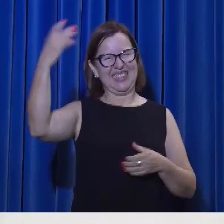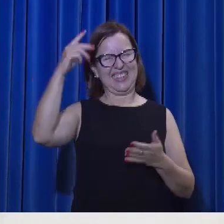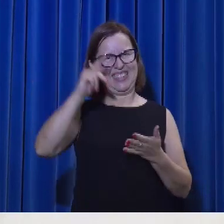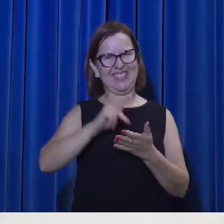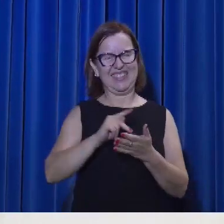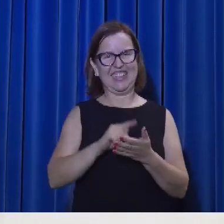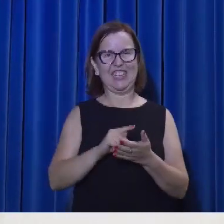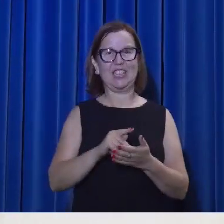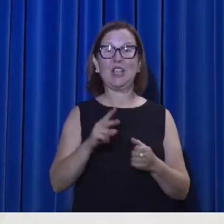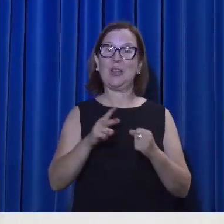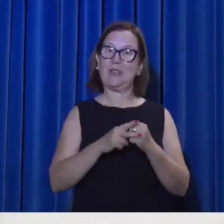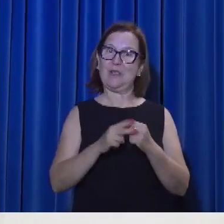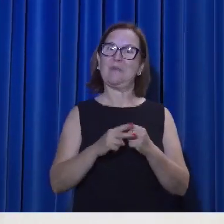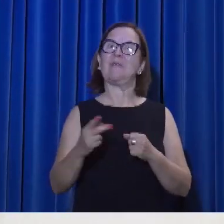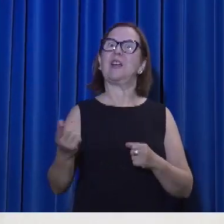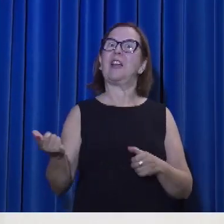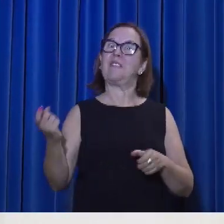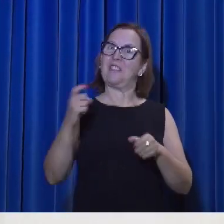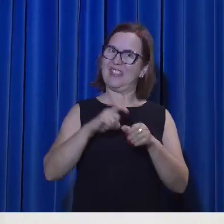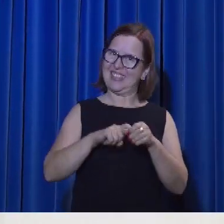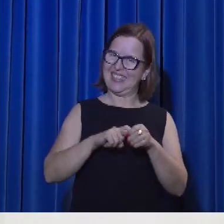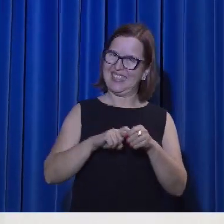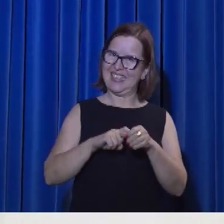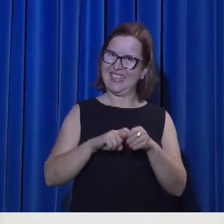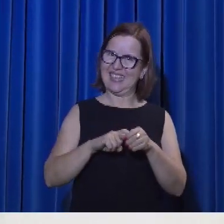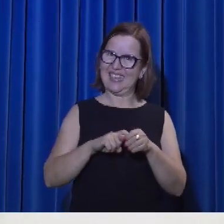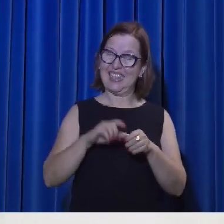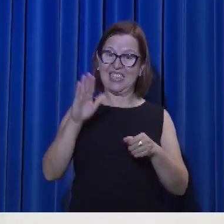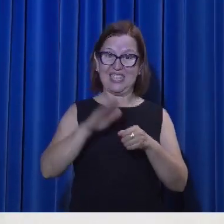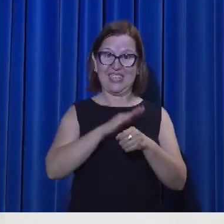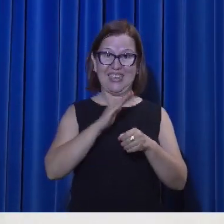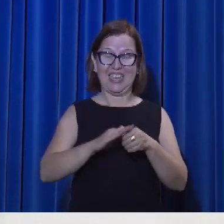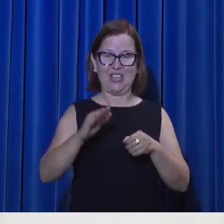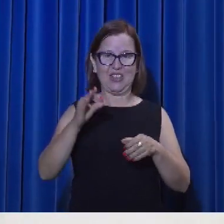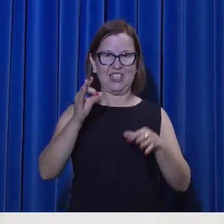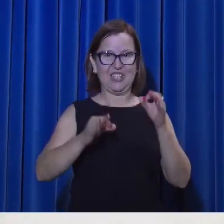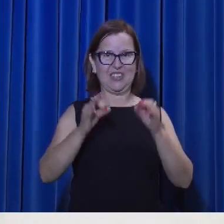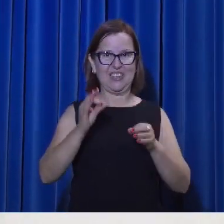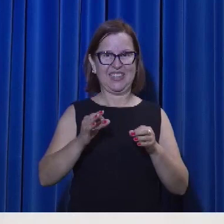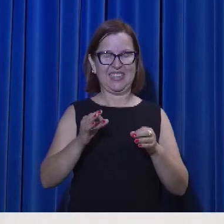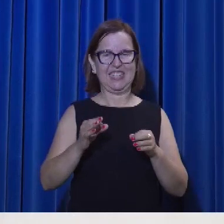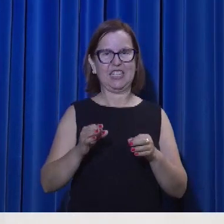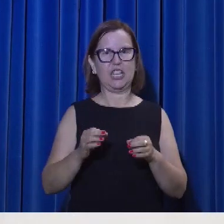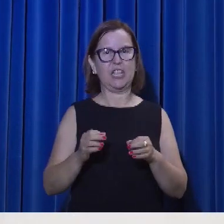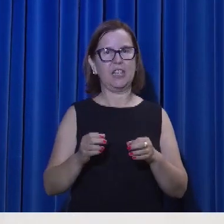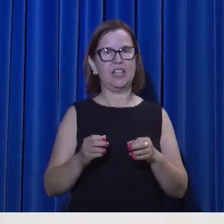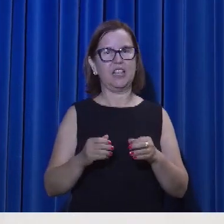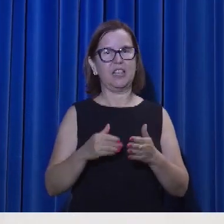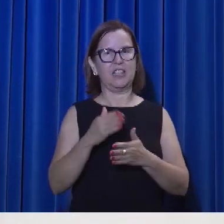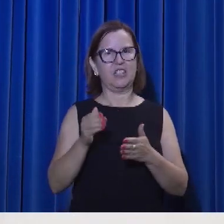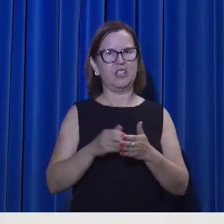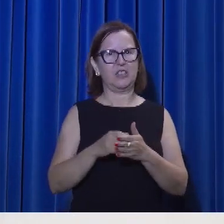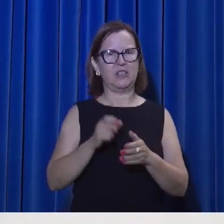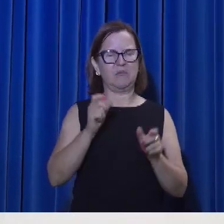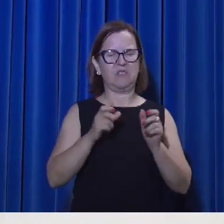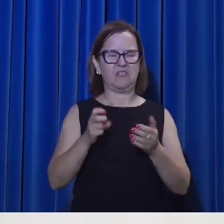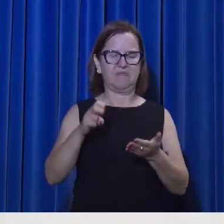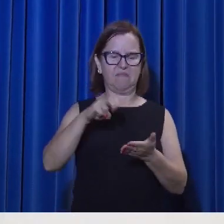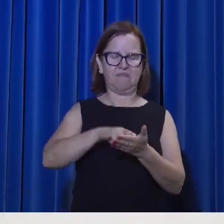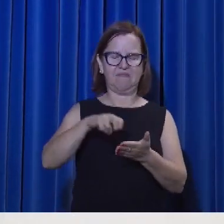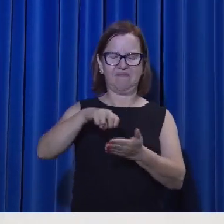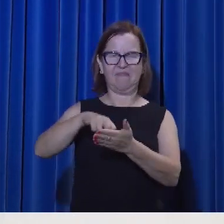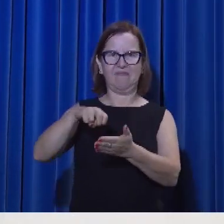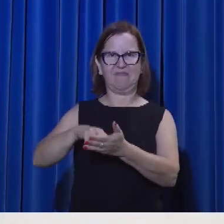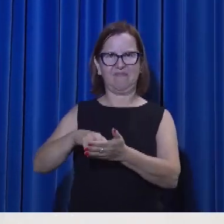E o Verbo vai voltar cheio de justiça e de juízo. Todo joelho se dobrará diante do Verbo. Nós temos o